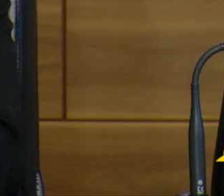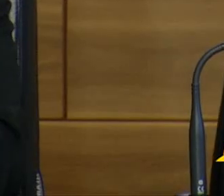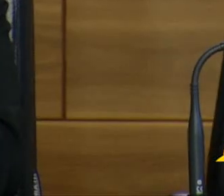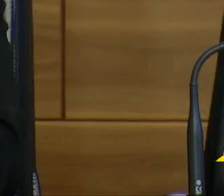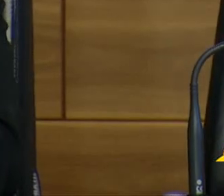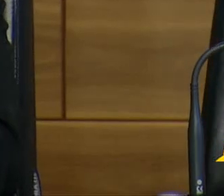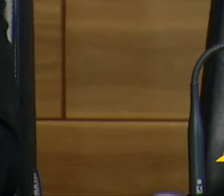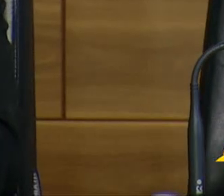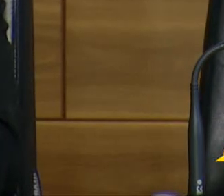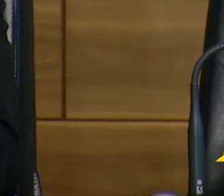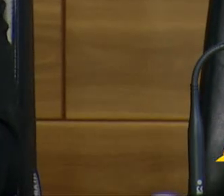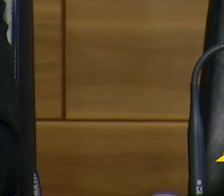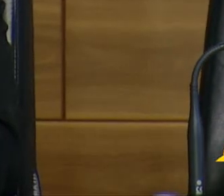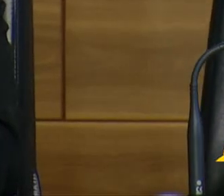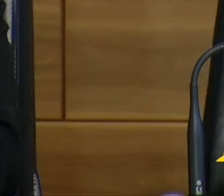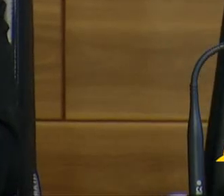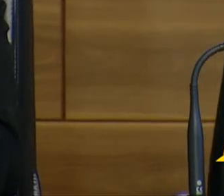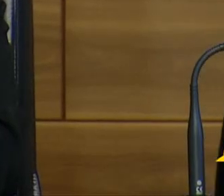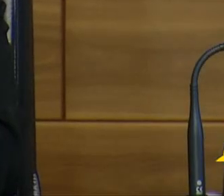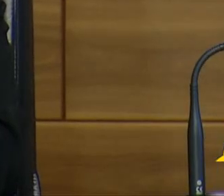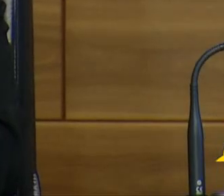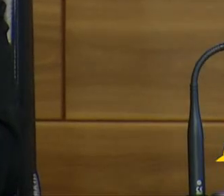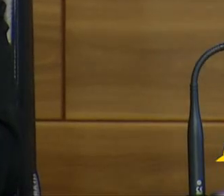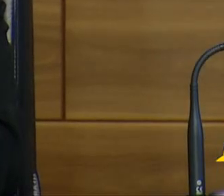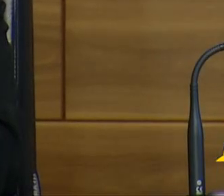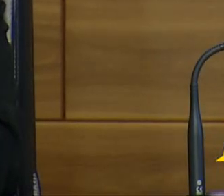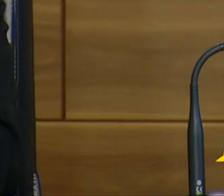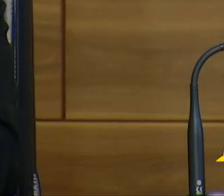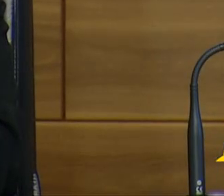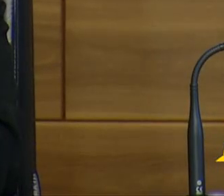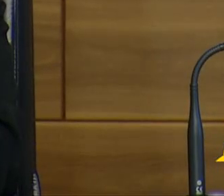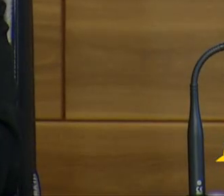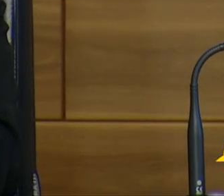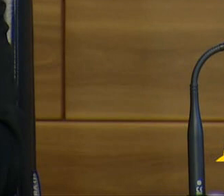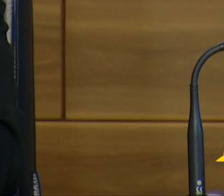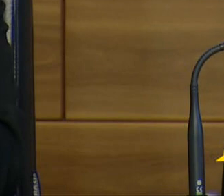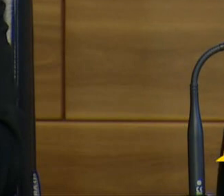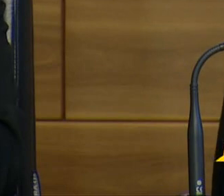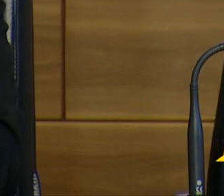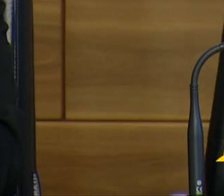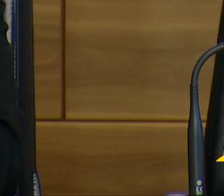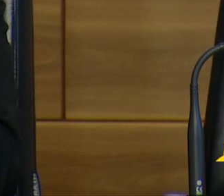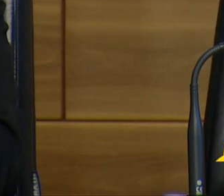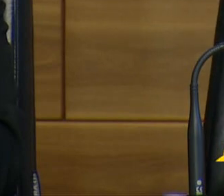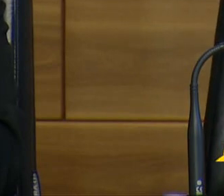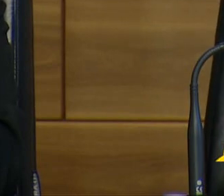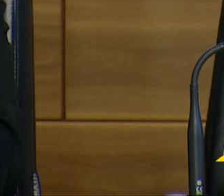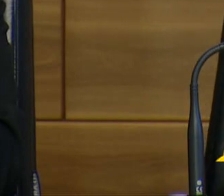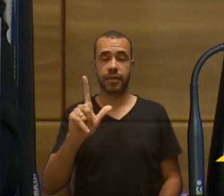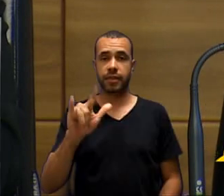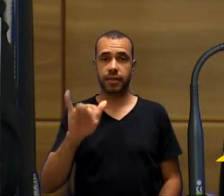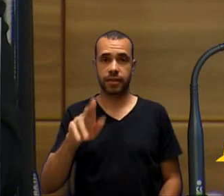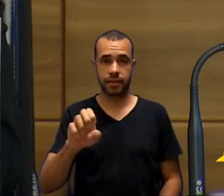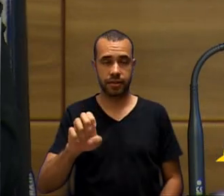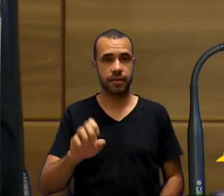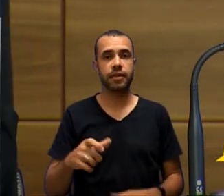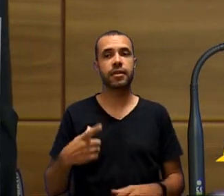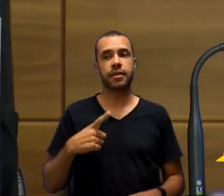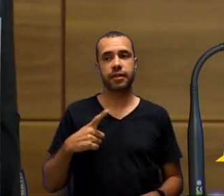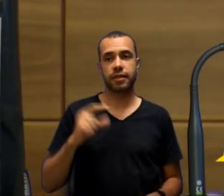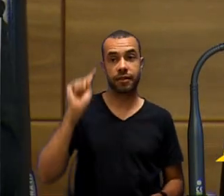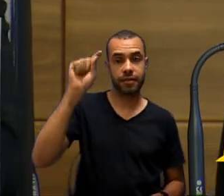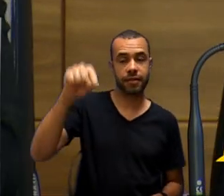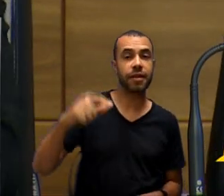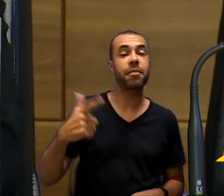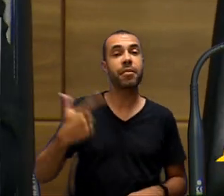aqui, ocupando este cargo. Queria agradecer à minha professora Eliane, que está ali no fundo, agradecer a toda a equipe gestora da